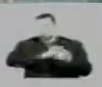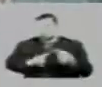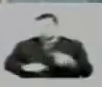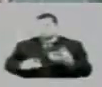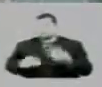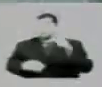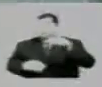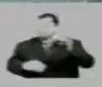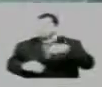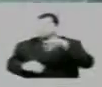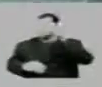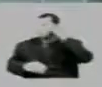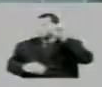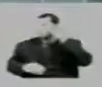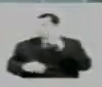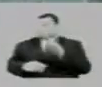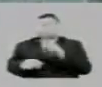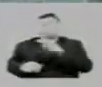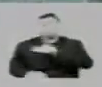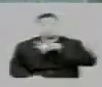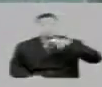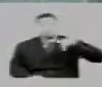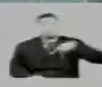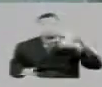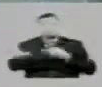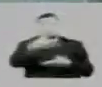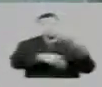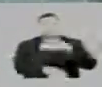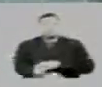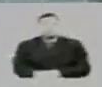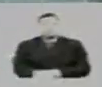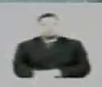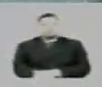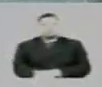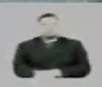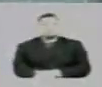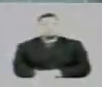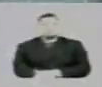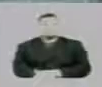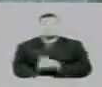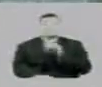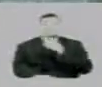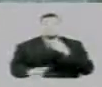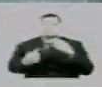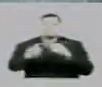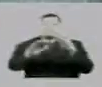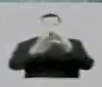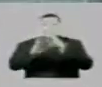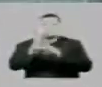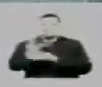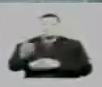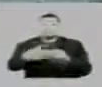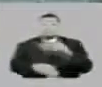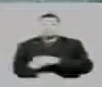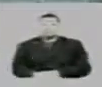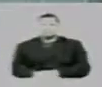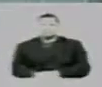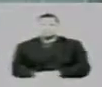deputados deveriam ouvir o que o Ministério Público Federal tem a dizer antes de tomar uma decisão tão